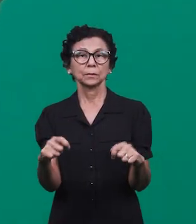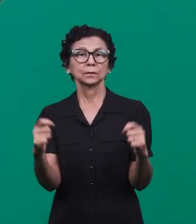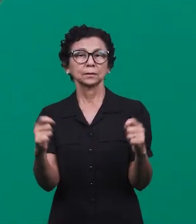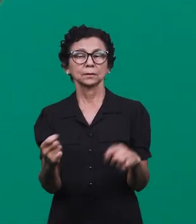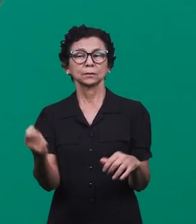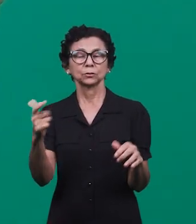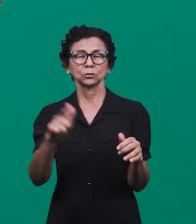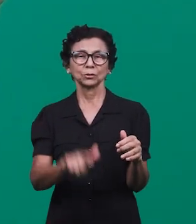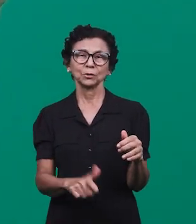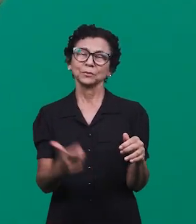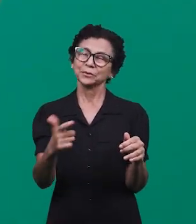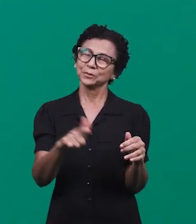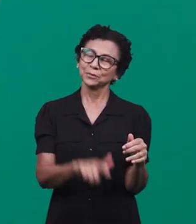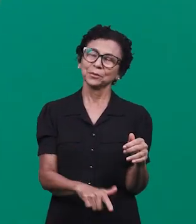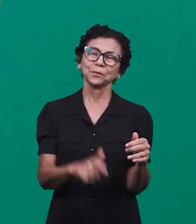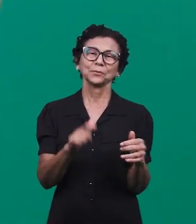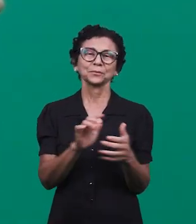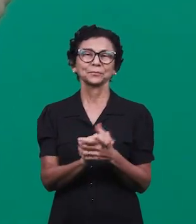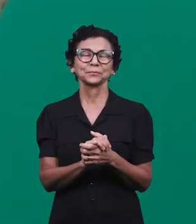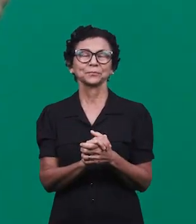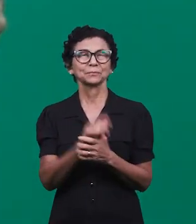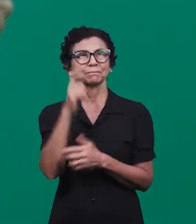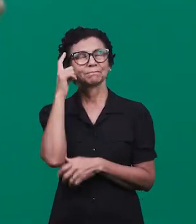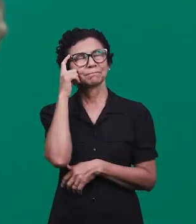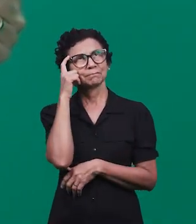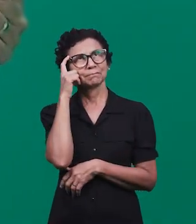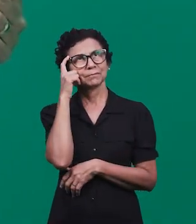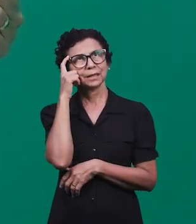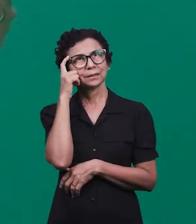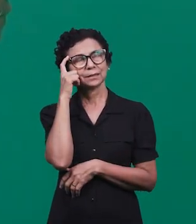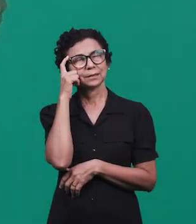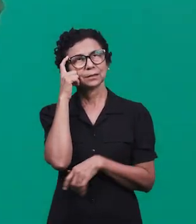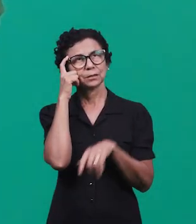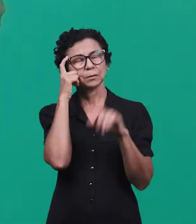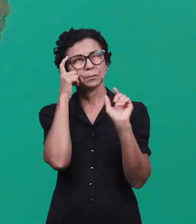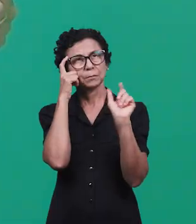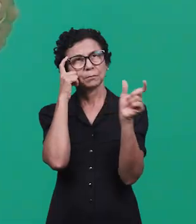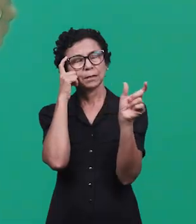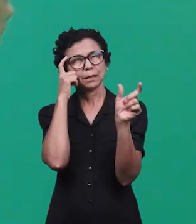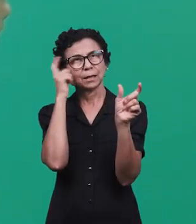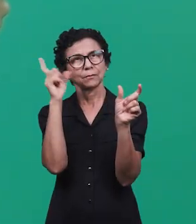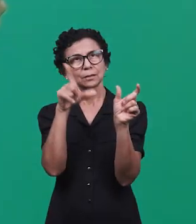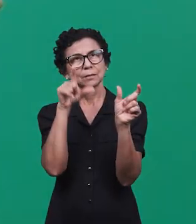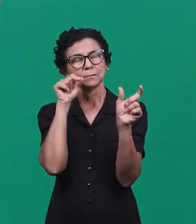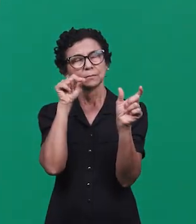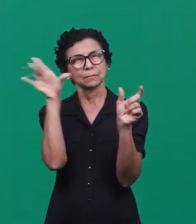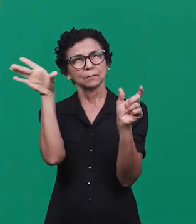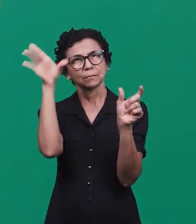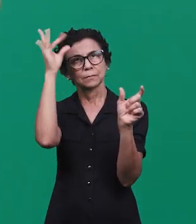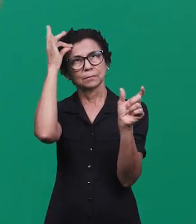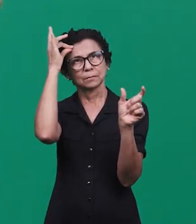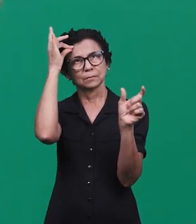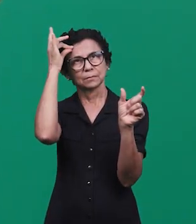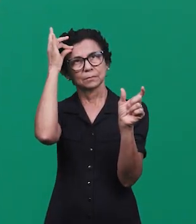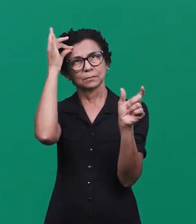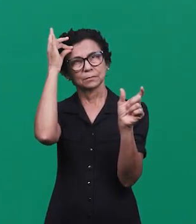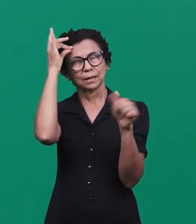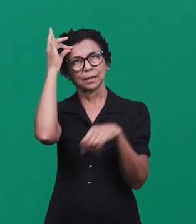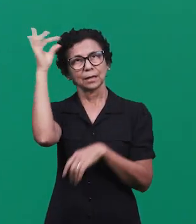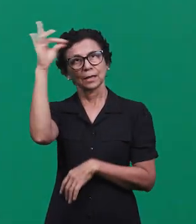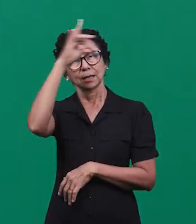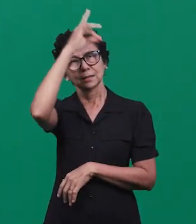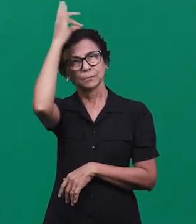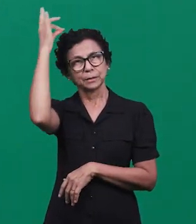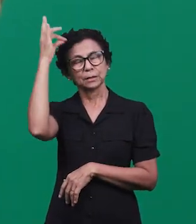reforçar. Isso até é algo importante para nós pensarmos. Quais palavras eu escolho para gravar? Espírito